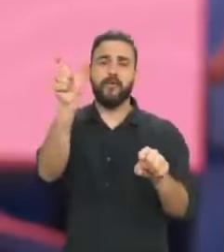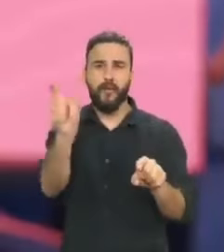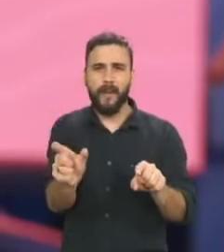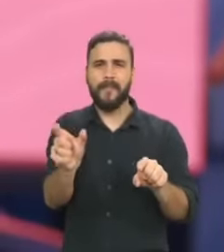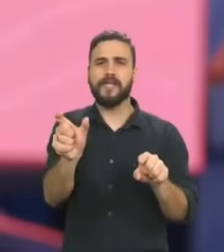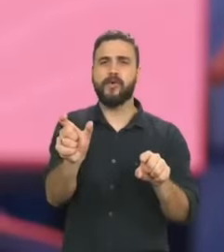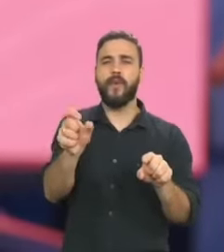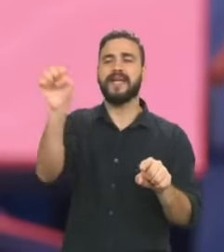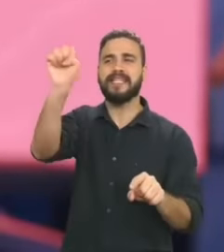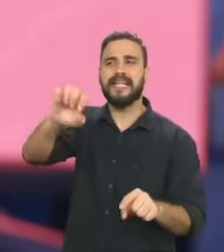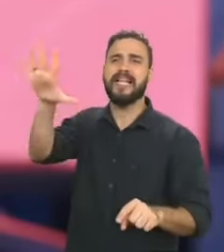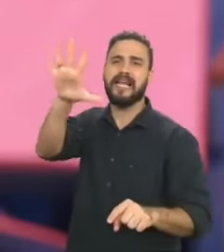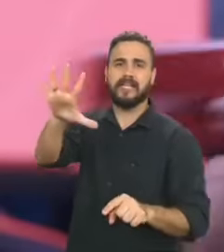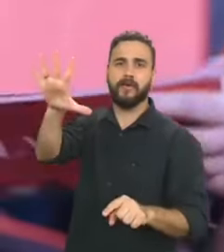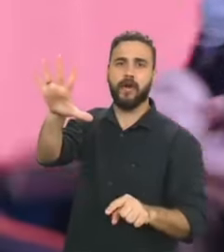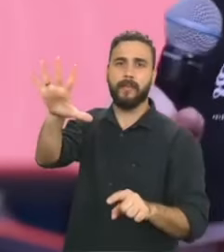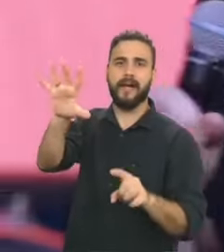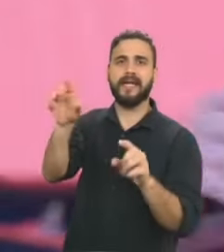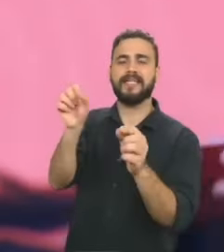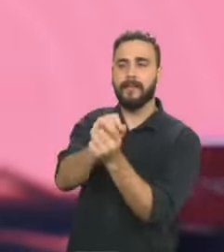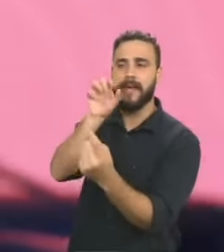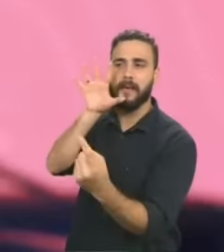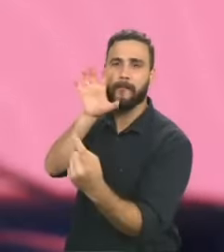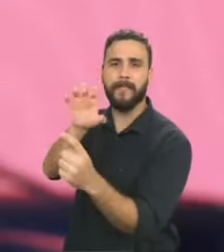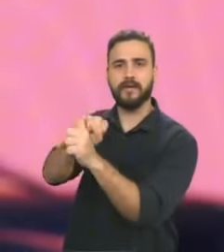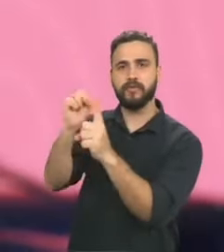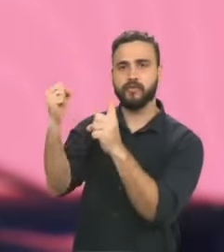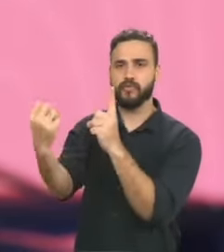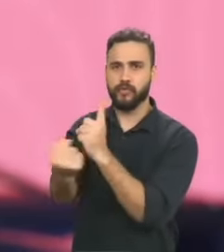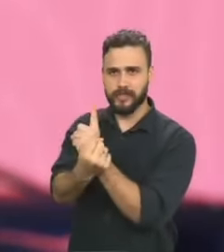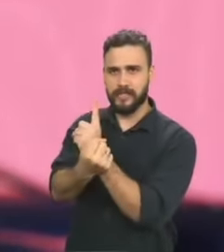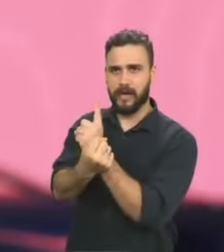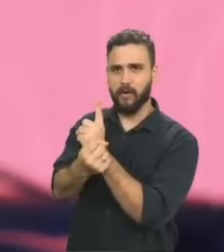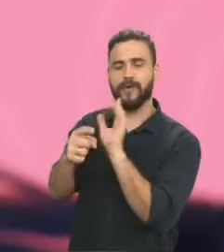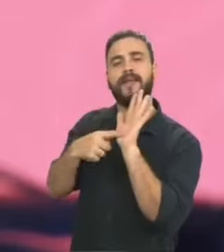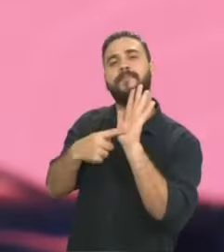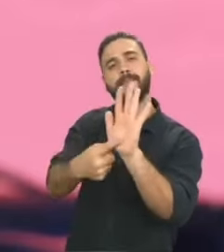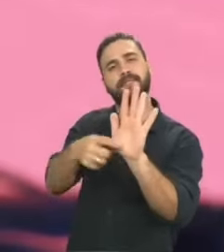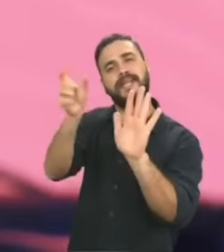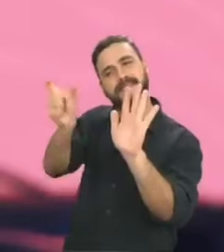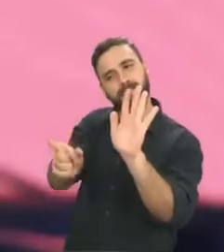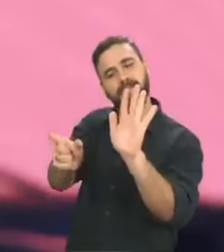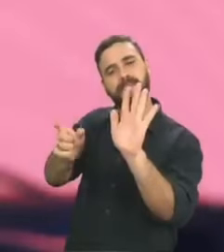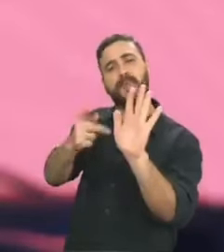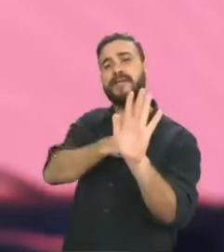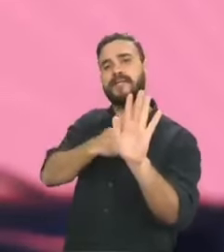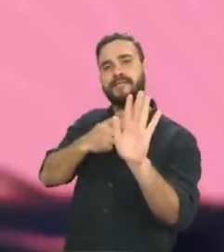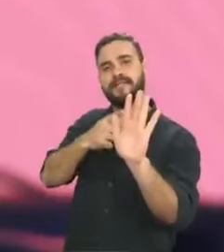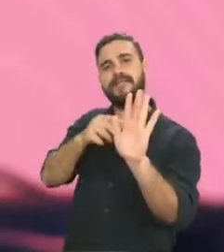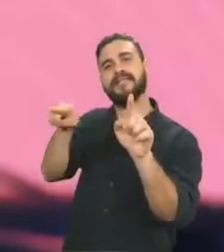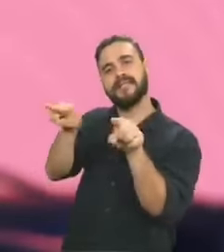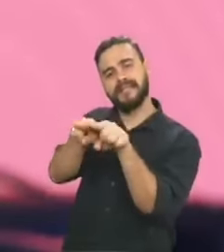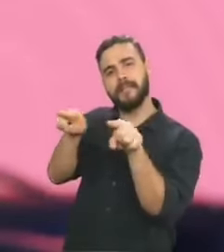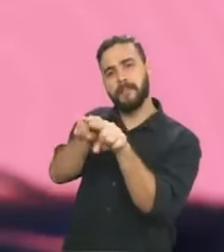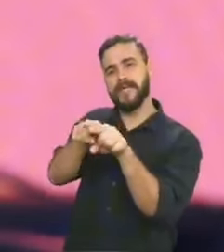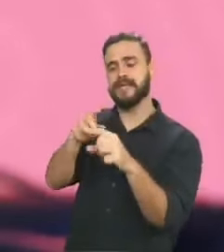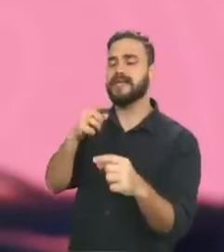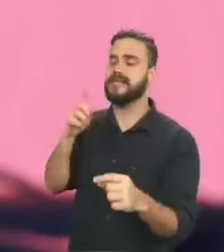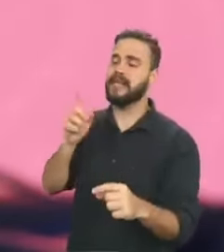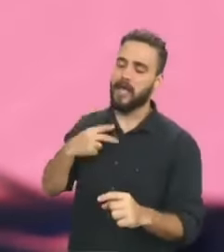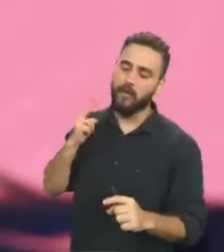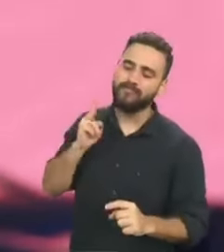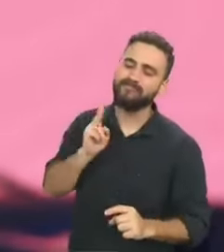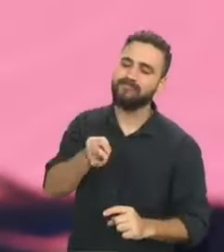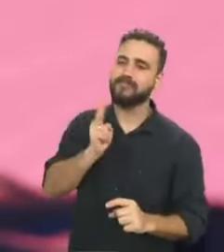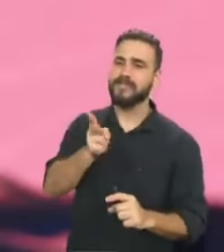Social também é a sua praia, né? Porque é a praia da igreja, como o Davi falou. E a gente sabe, eu te acompanho, acompanho a